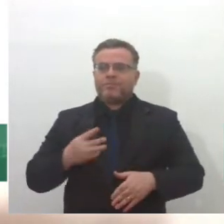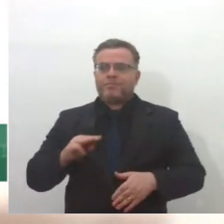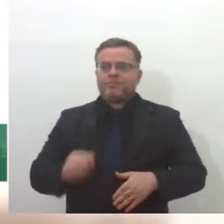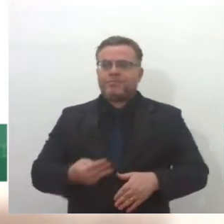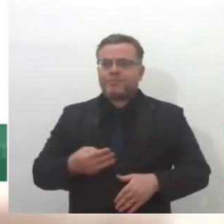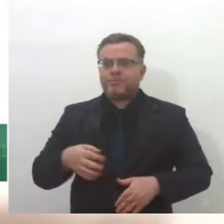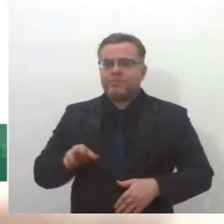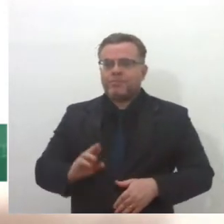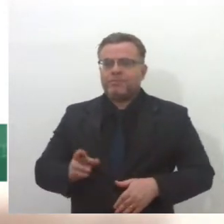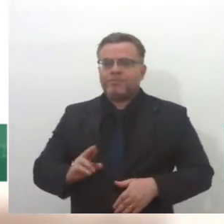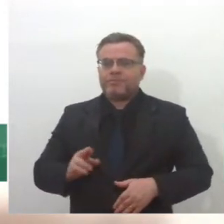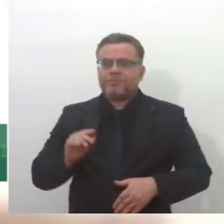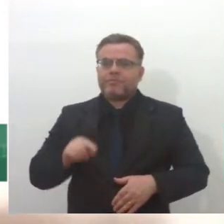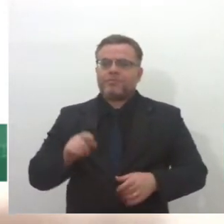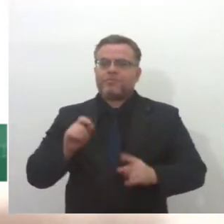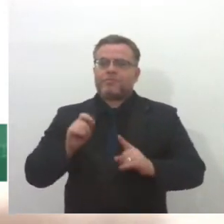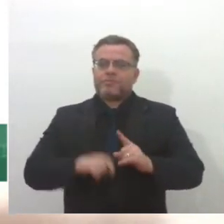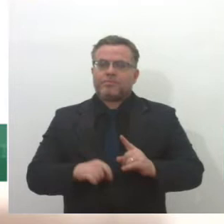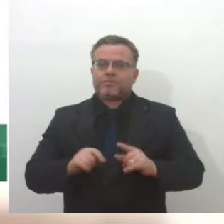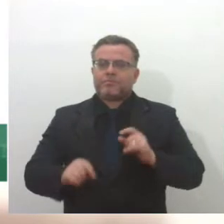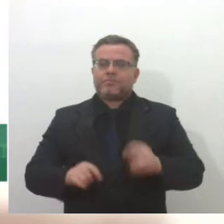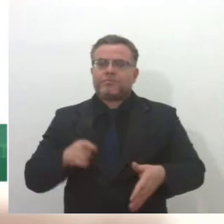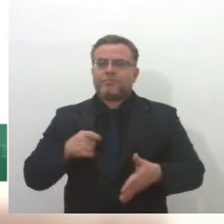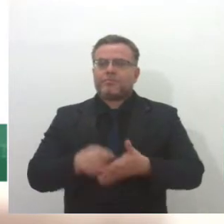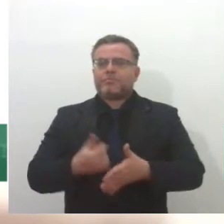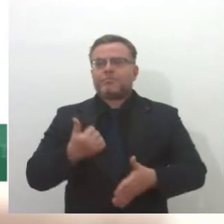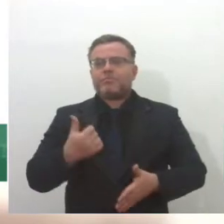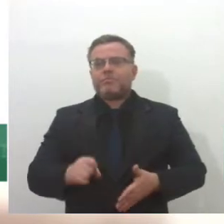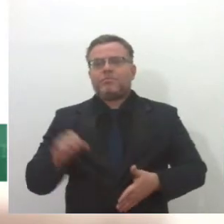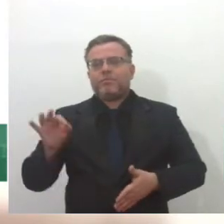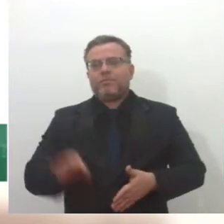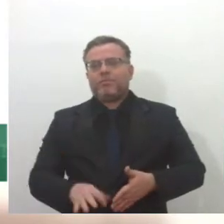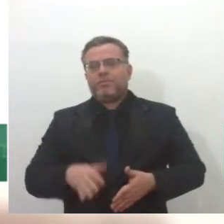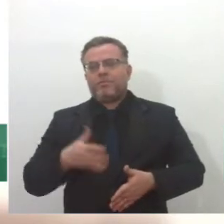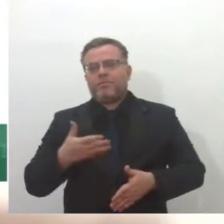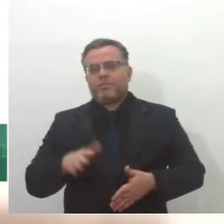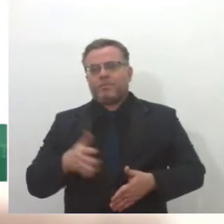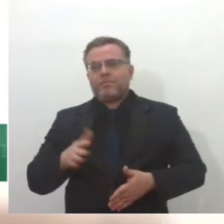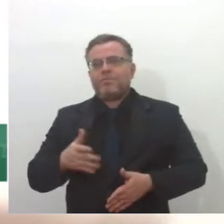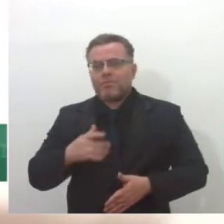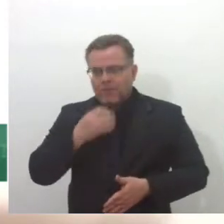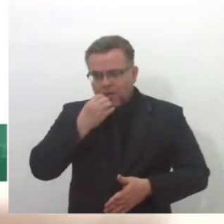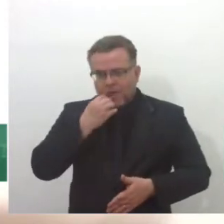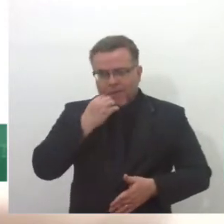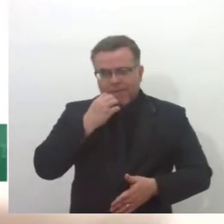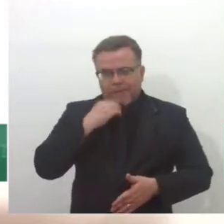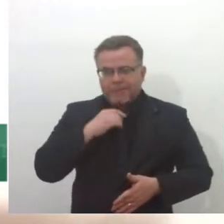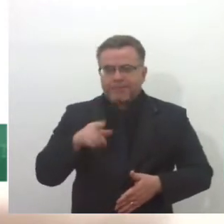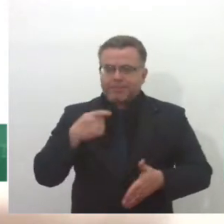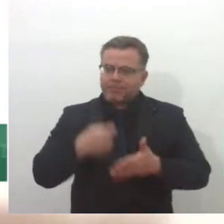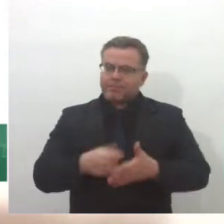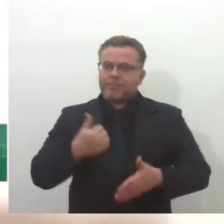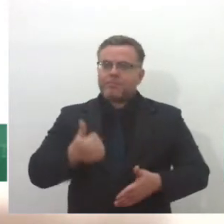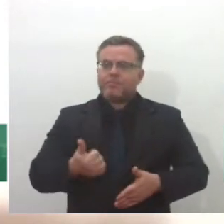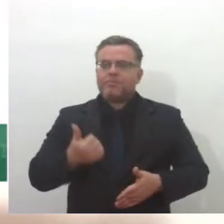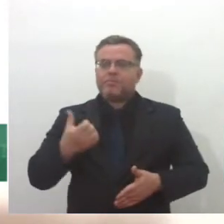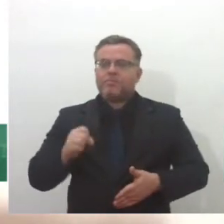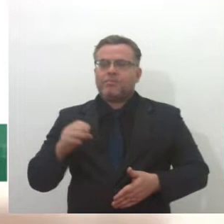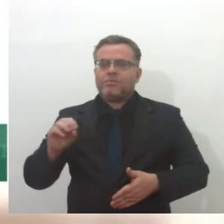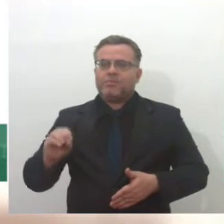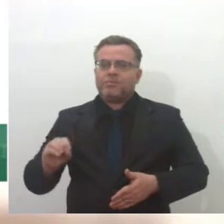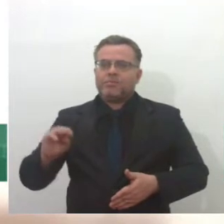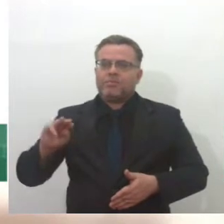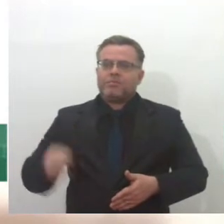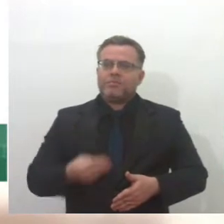mês ela pagou 18%, uma média de ICMS. Então, ela pagou R$180 mil. A